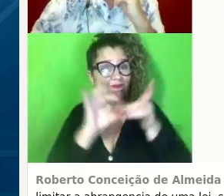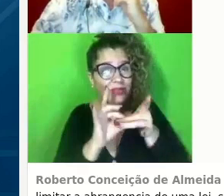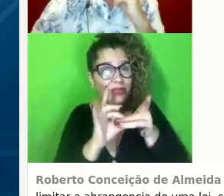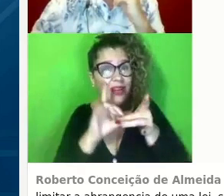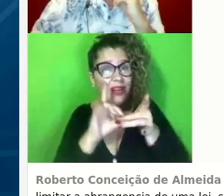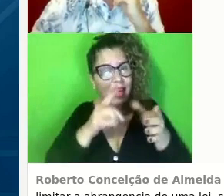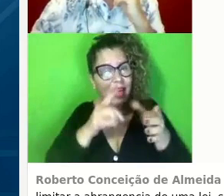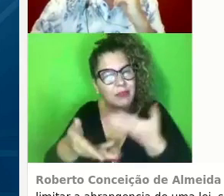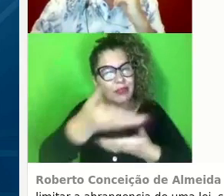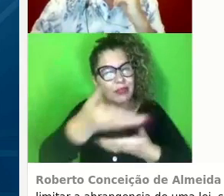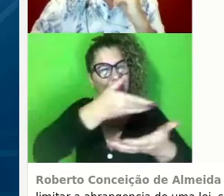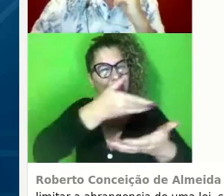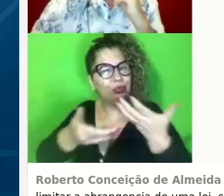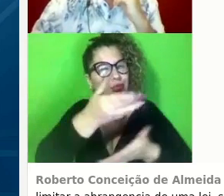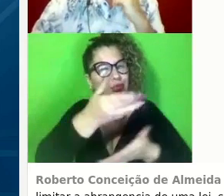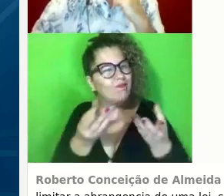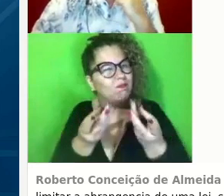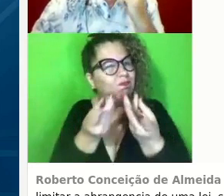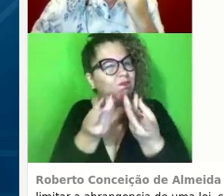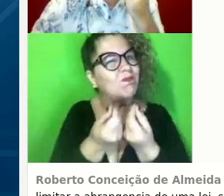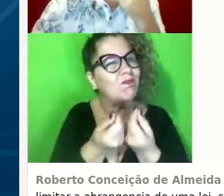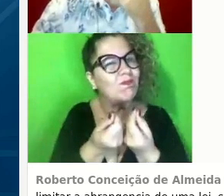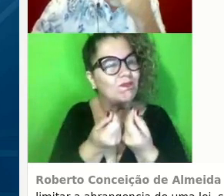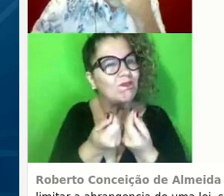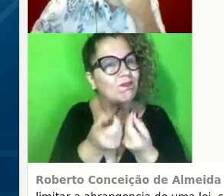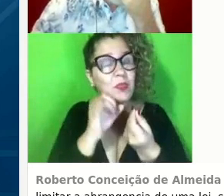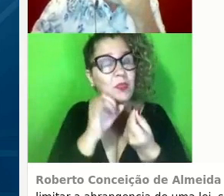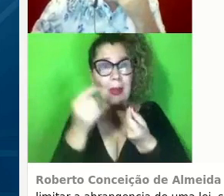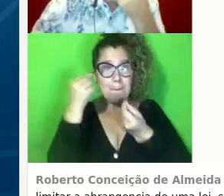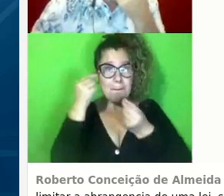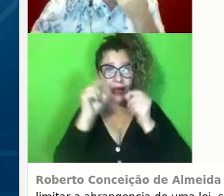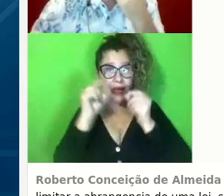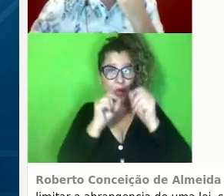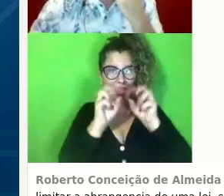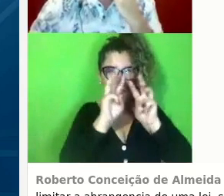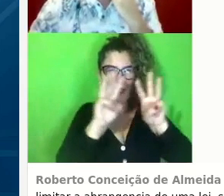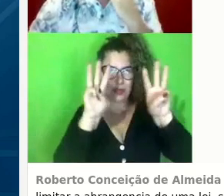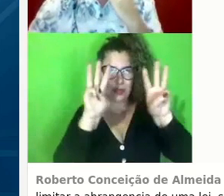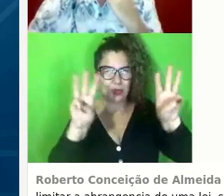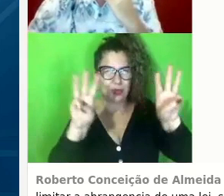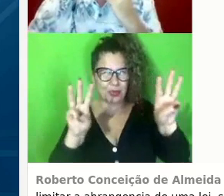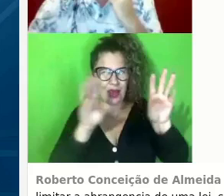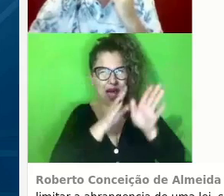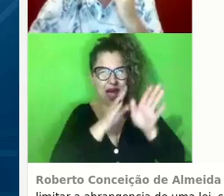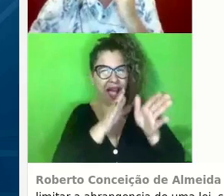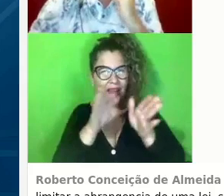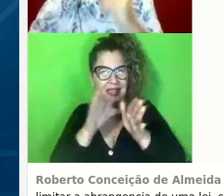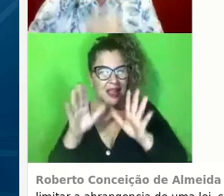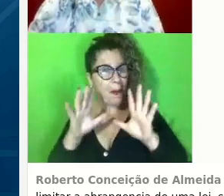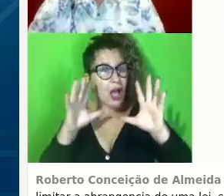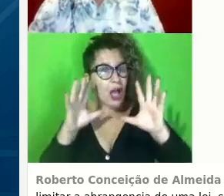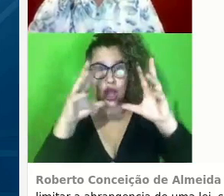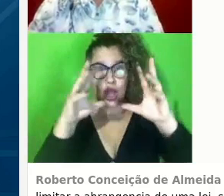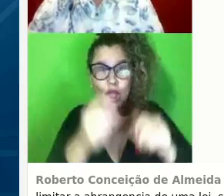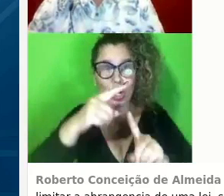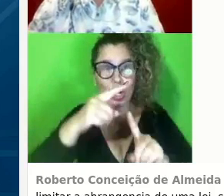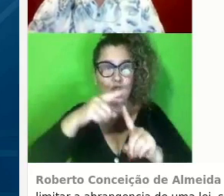pensamos em um site acessível, né, para todos os tipos de deficiência, né, seja